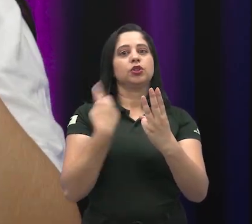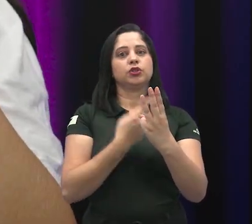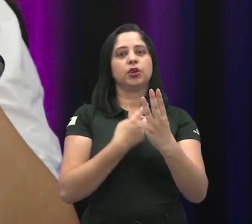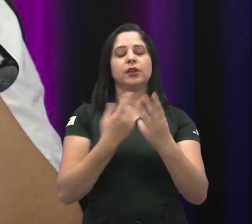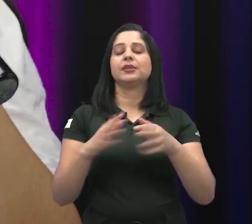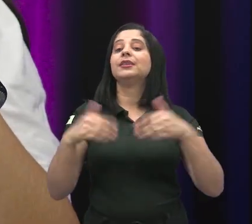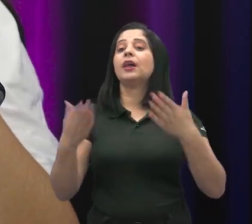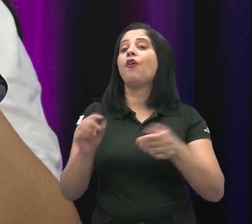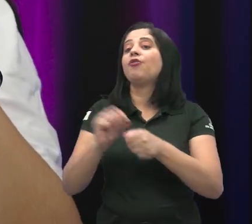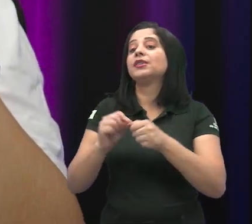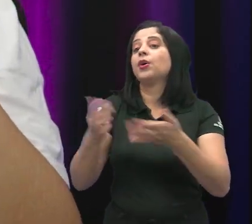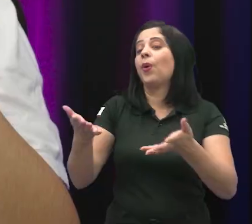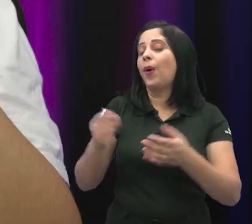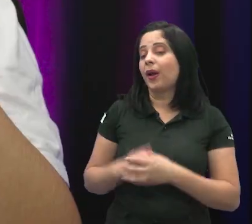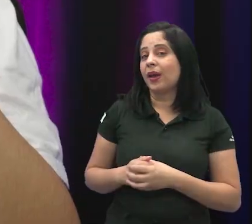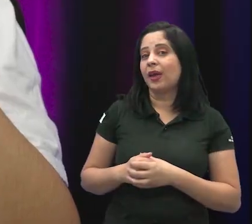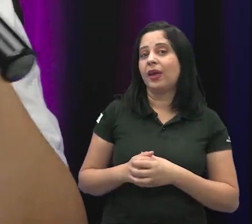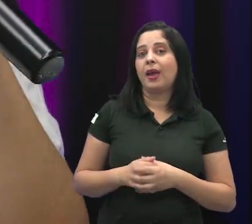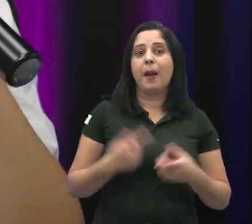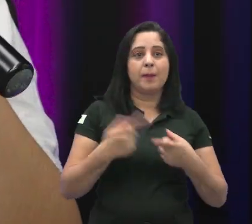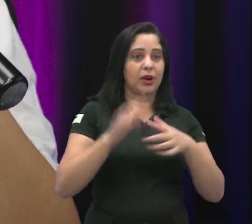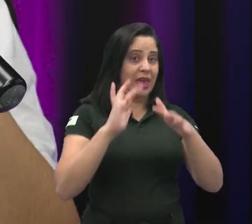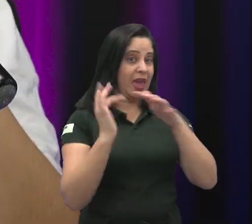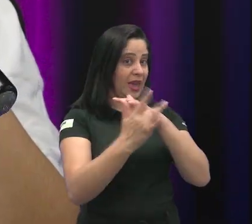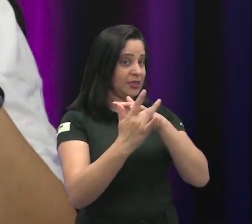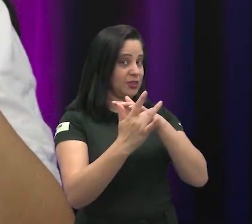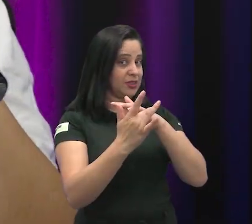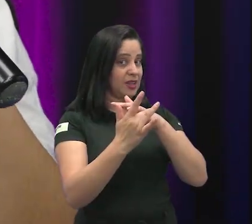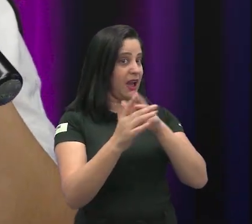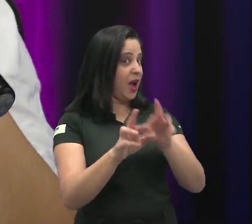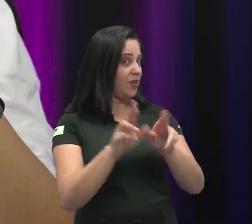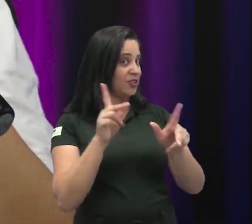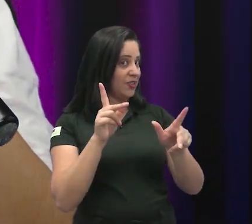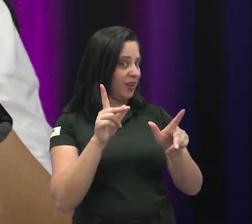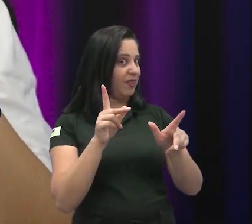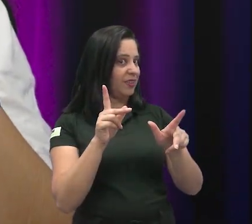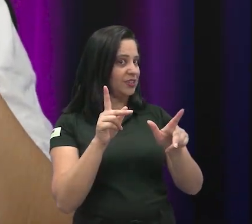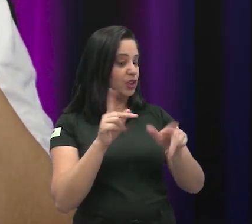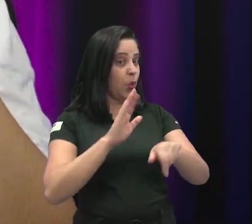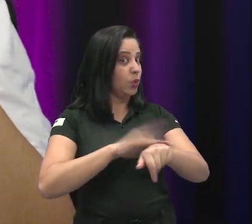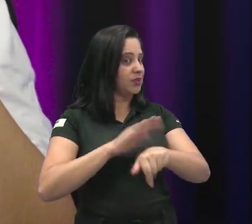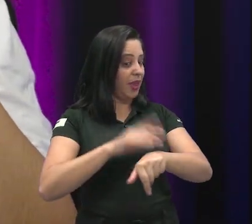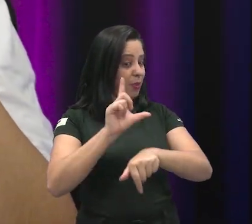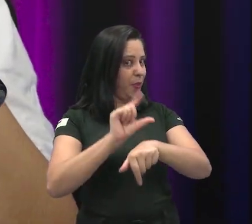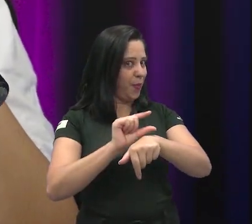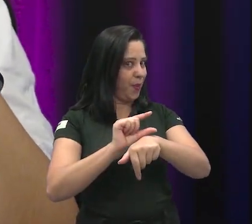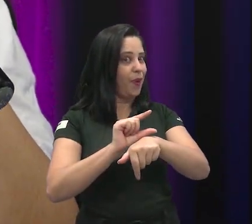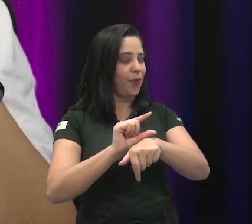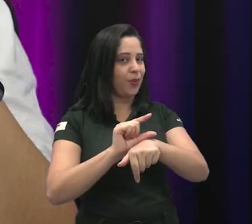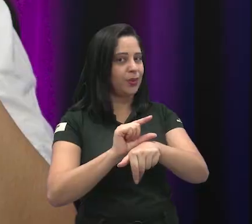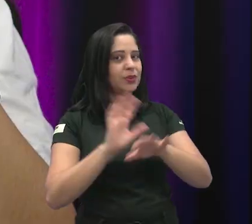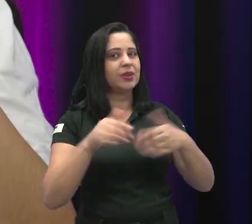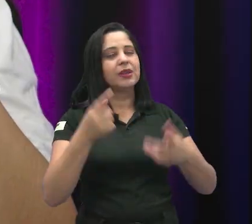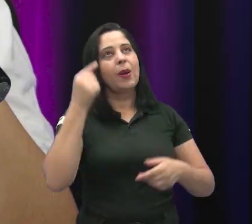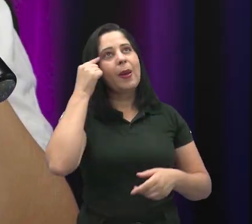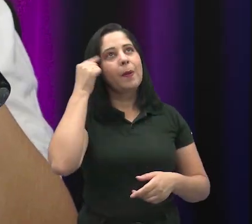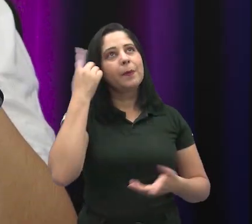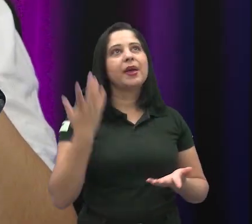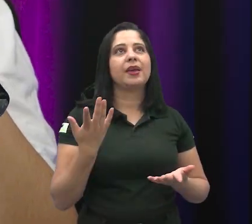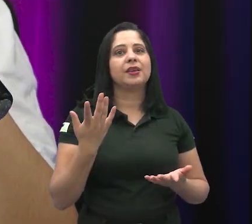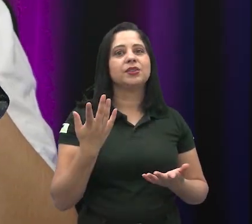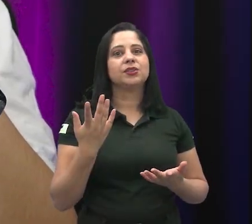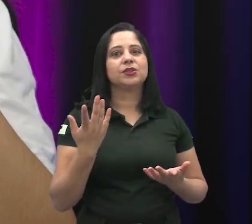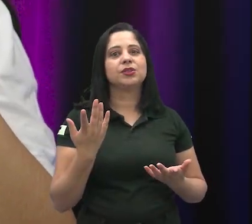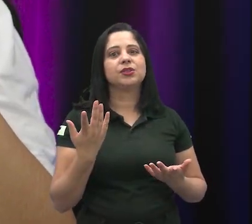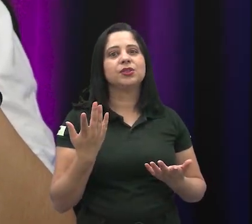fala, gente, o que a gente vai fazer? Porque rede social é aquilo, tem que prender a pessoa muito rápido. Então, a gente sempre pensa, a gente, sei lá, tem